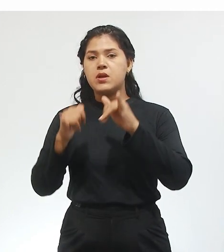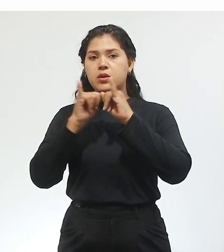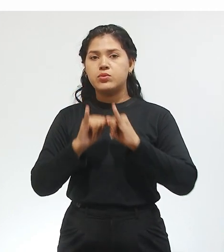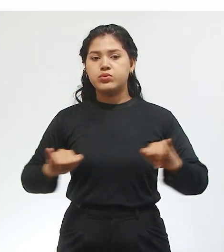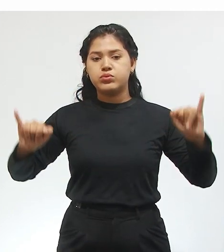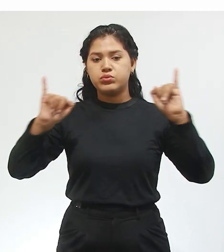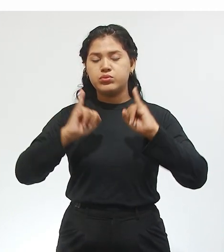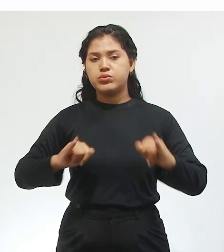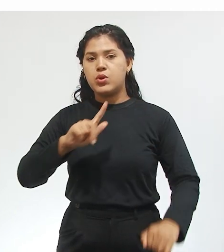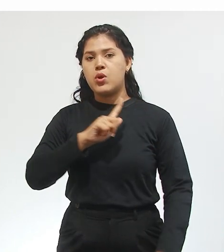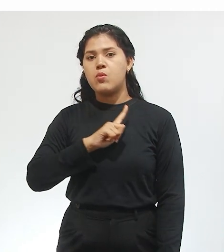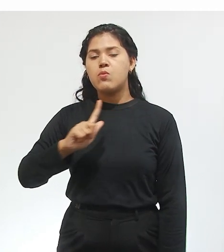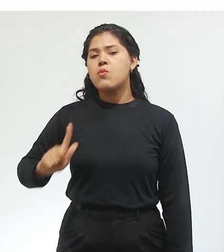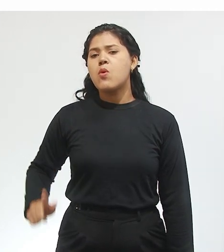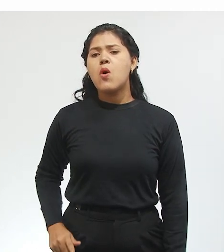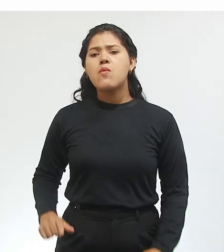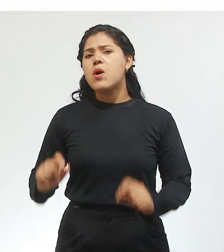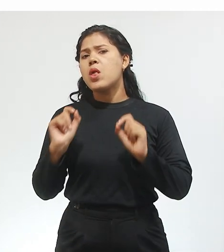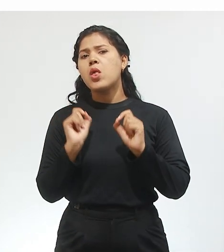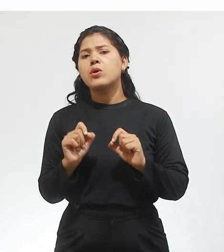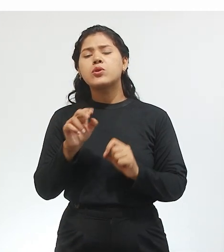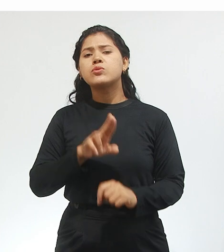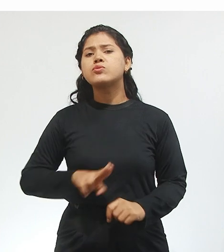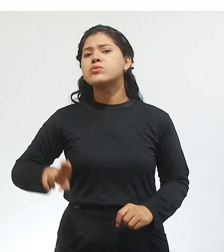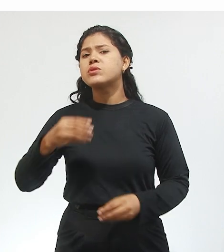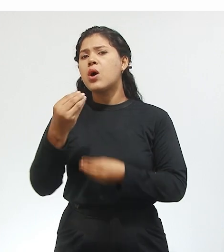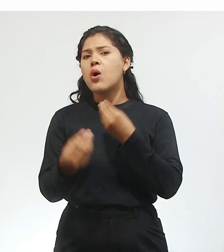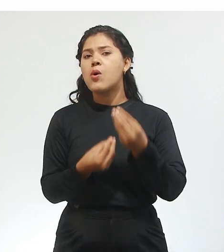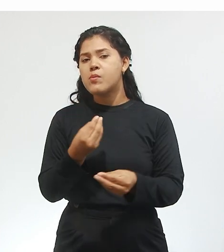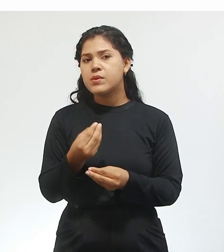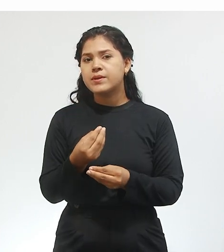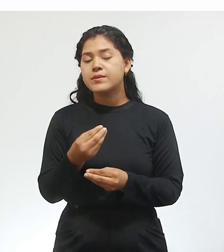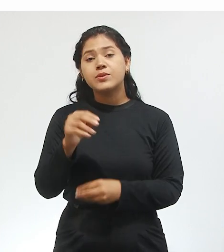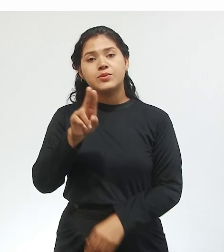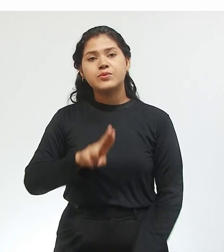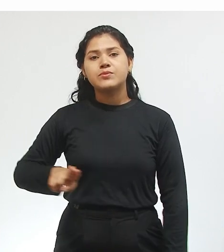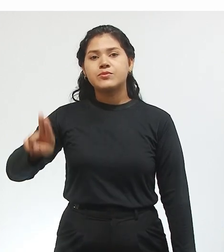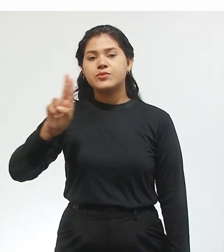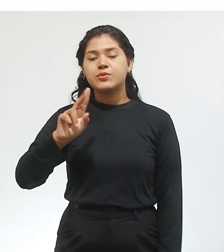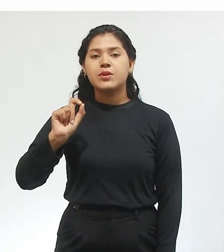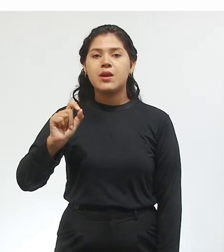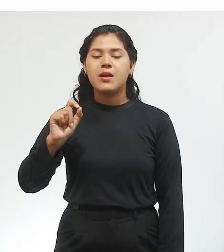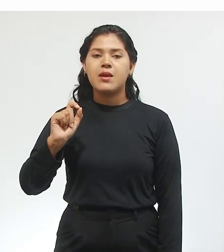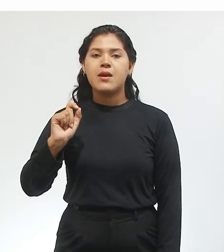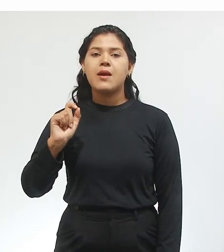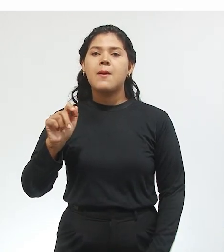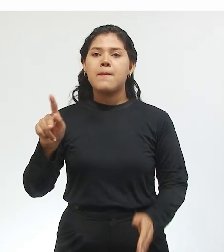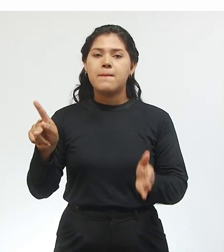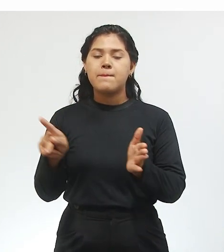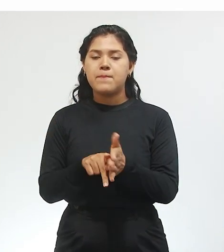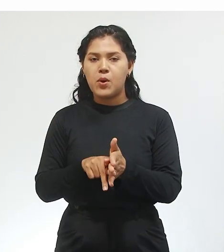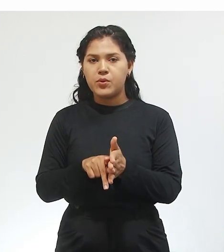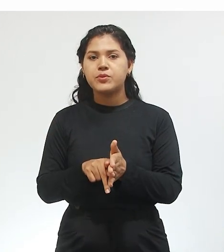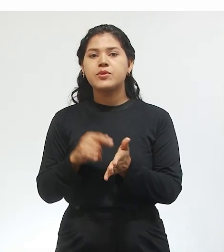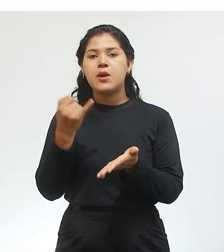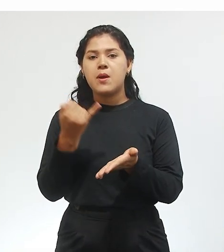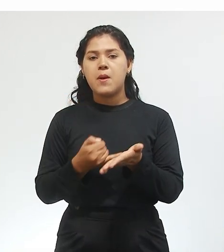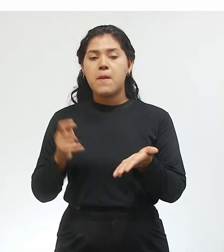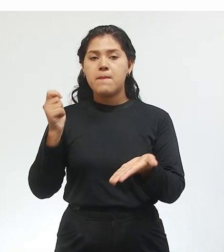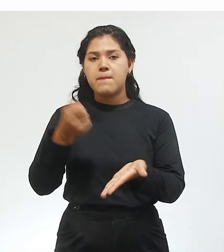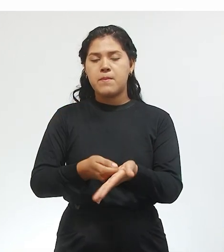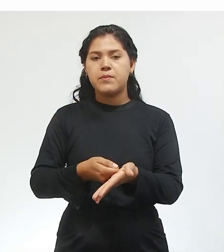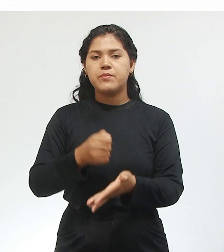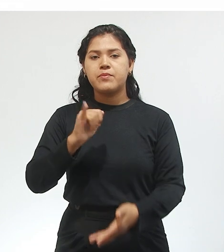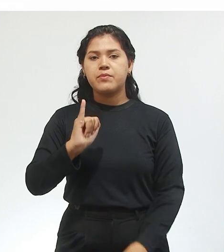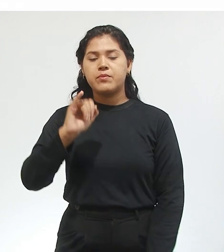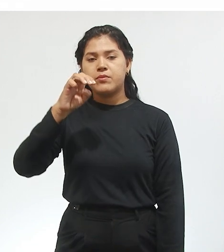governo. O governo, no que ele utilizaria? Uma das é para recolher o quê? Os impostos, não é isso? E esses impostos serão